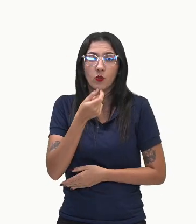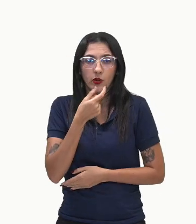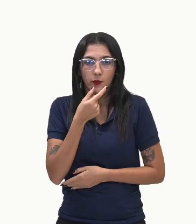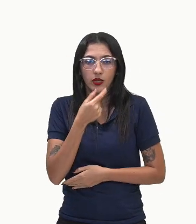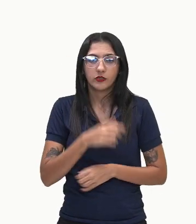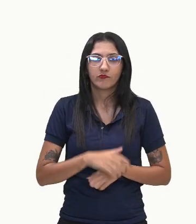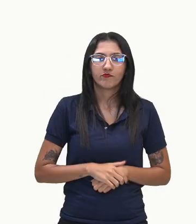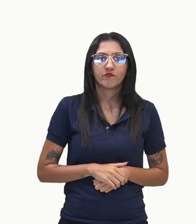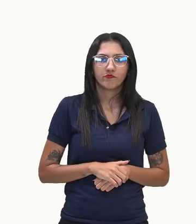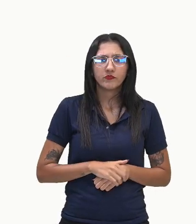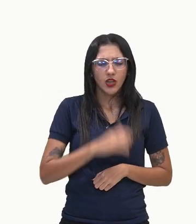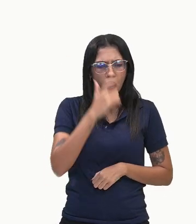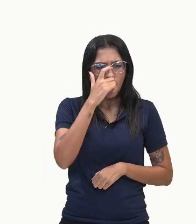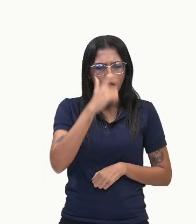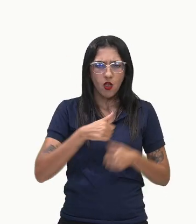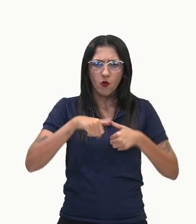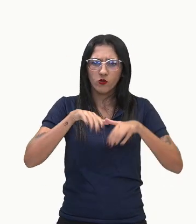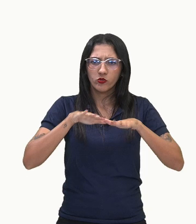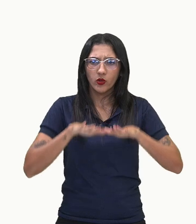Estou aqui.